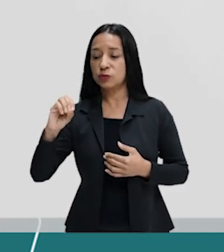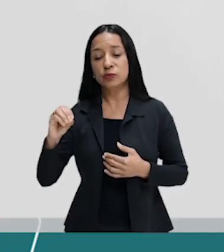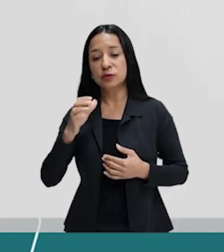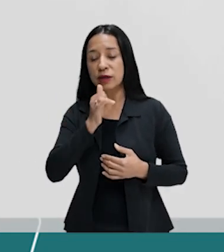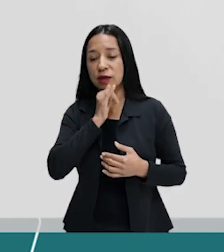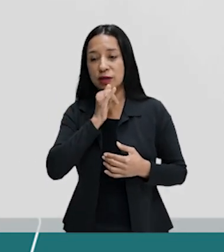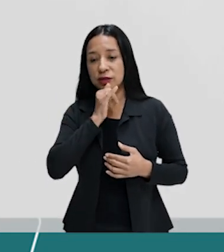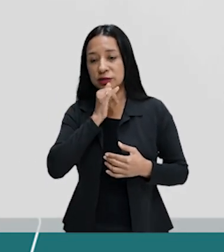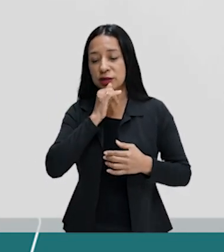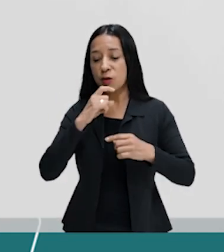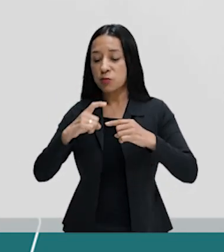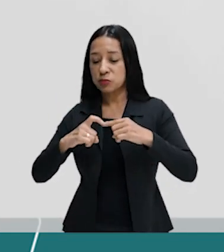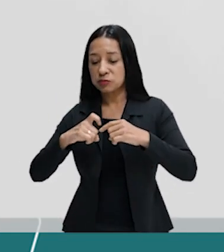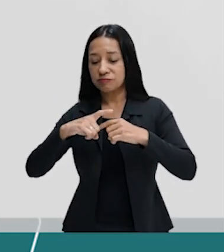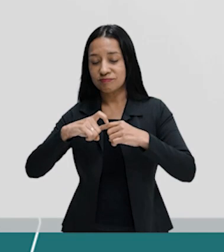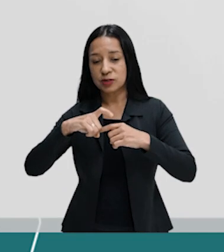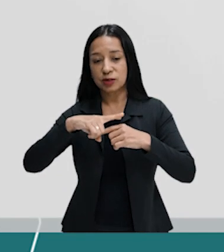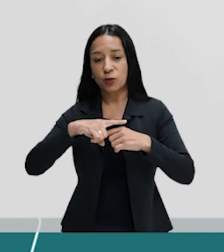Dos caracóis.